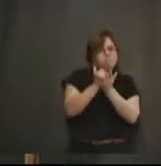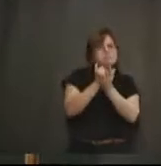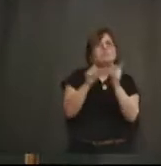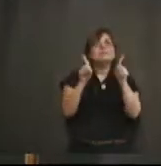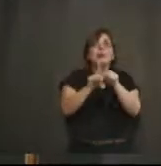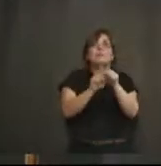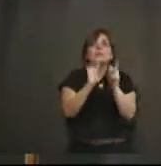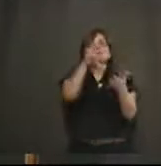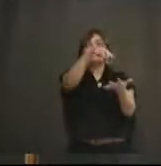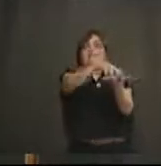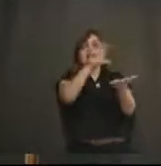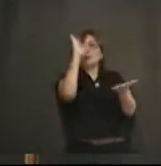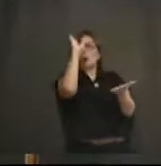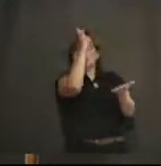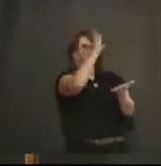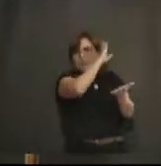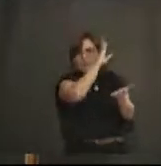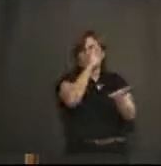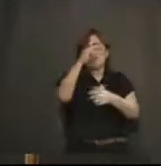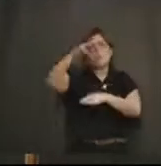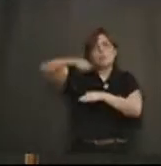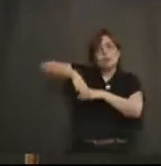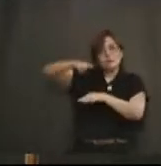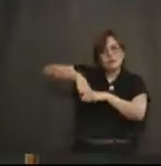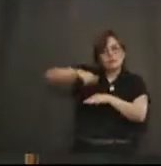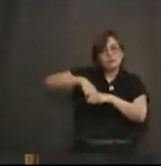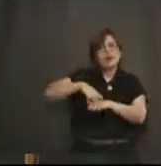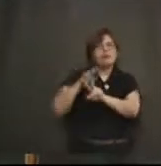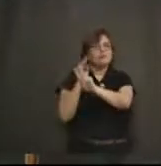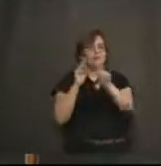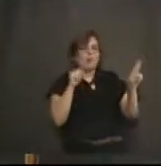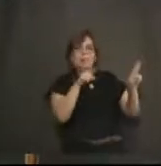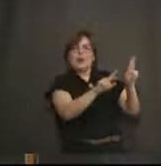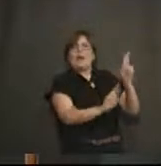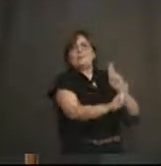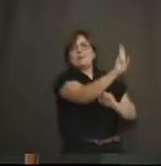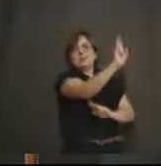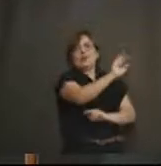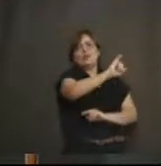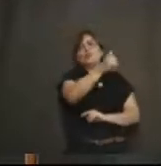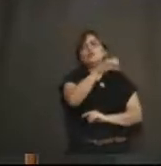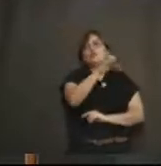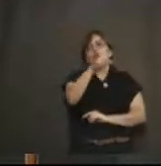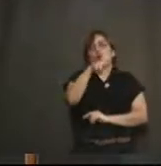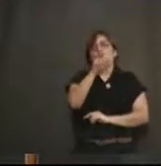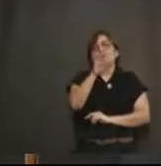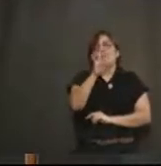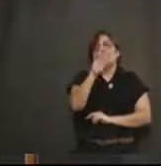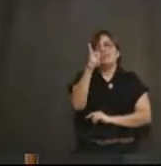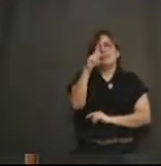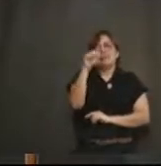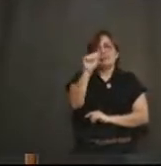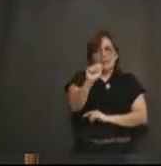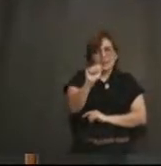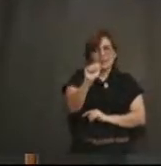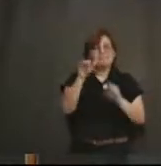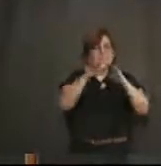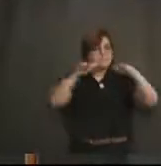Centro Acadêmico de Matemática, no nome do seu presidente, Jonathan, do Socorro dos Santos Neves, que está presente na